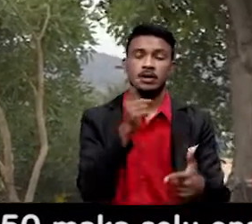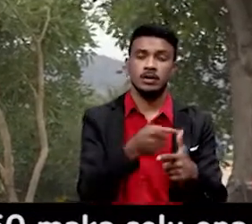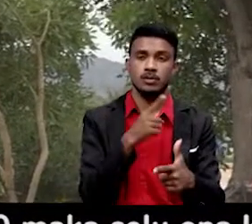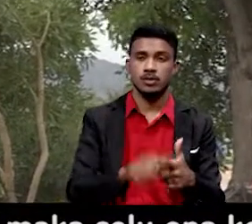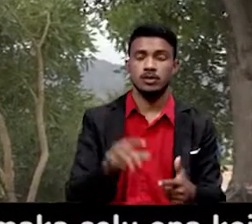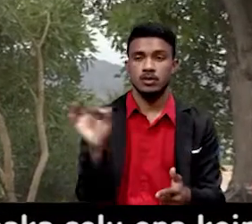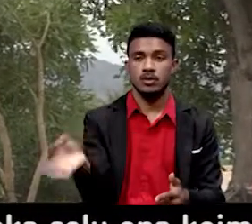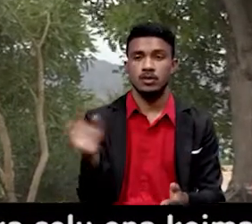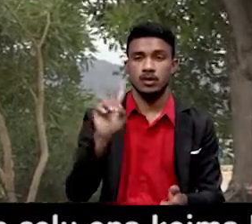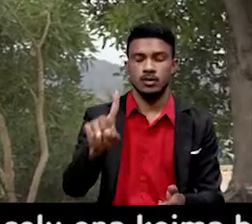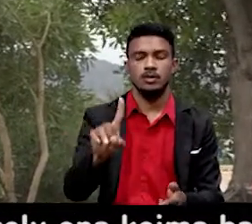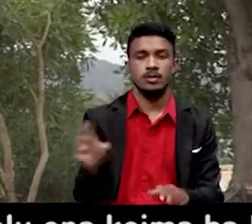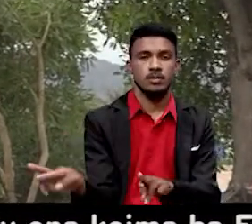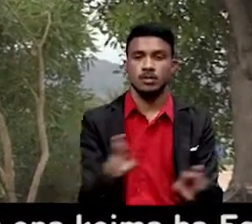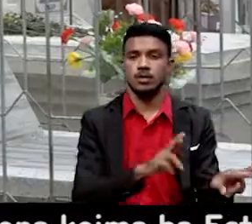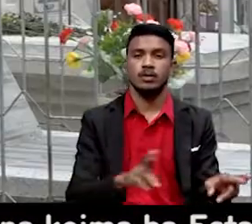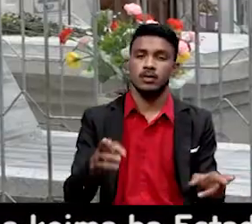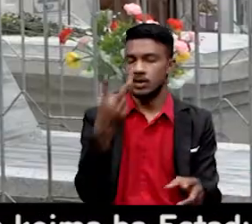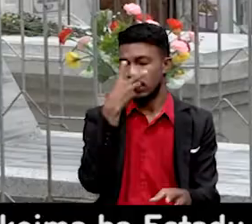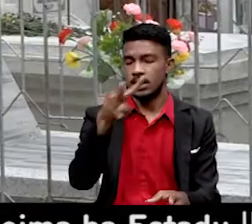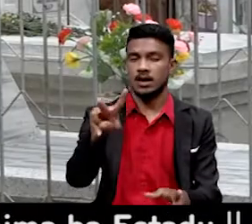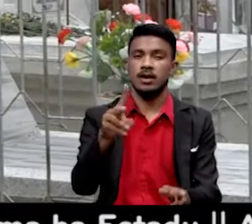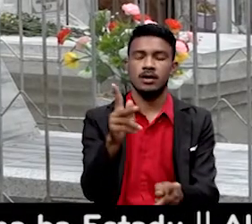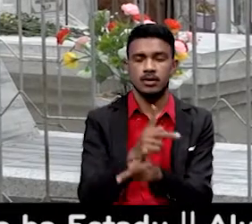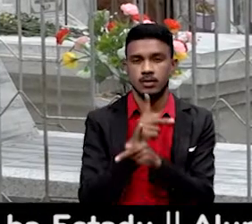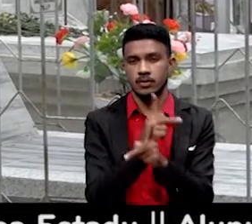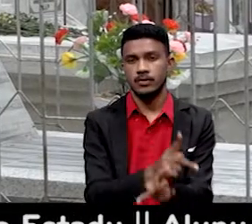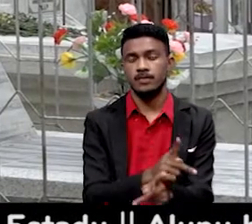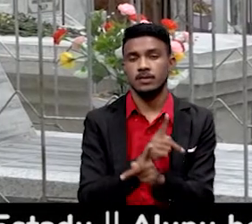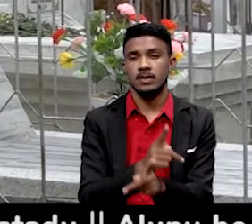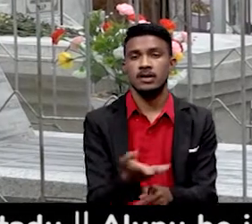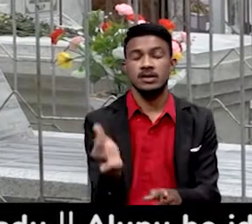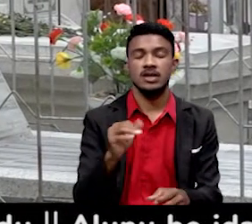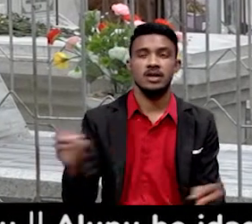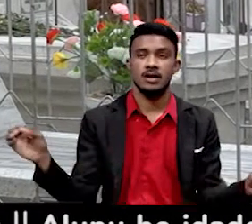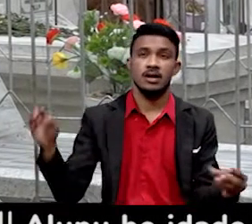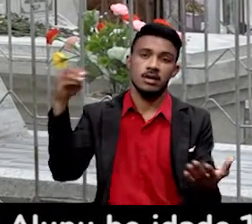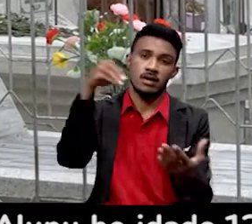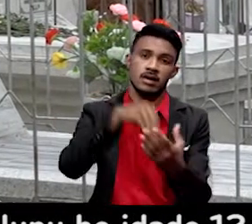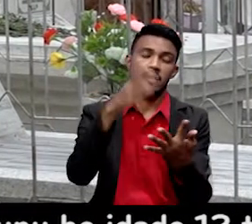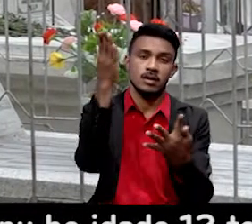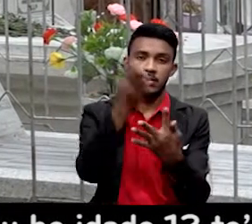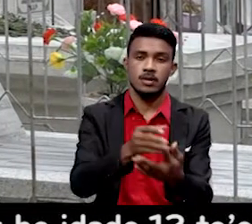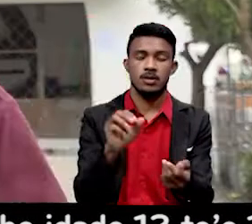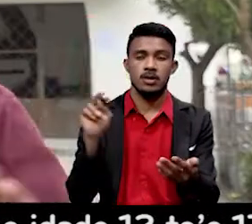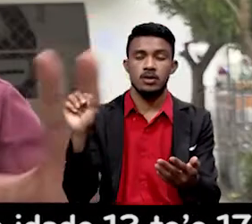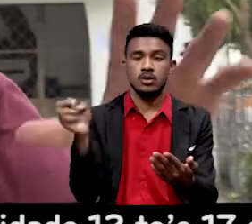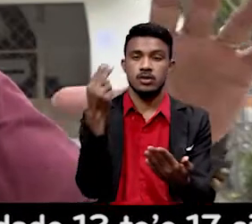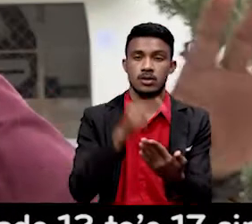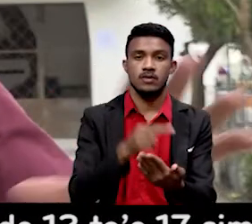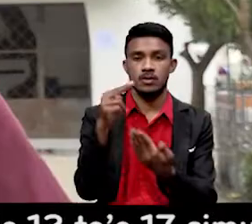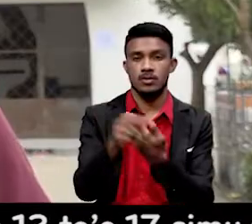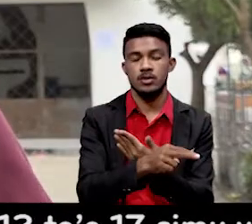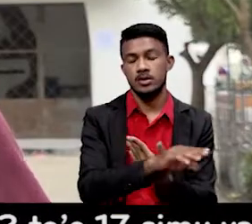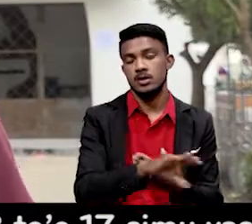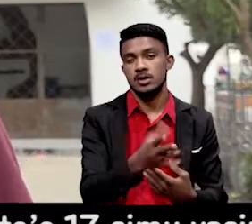pronto, taxa, se não é o lá, afinal de contas, lá pertence a 12, nem pertence a parte selo, evento selo, pronto,